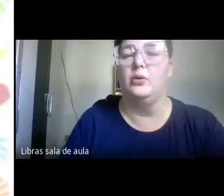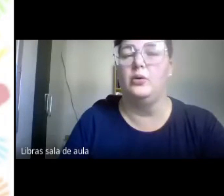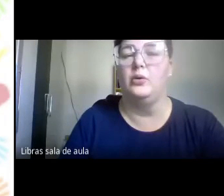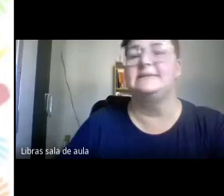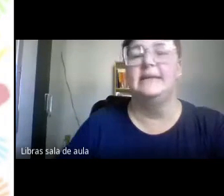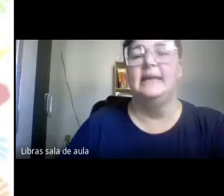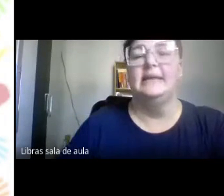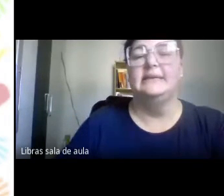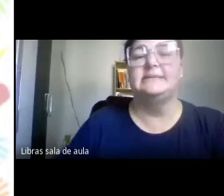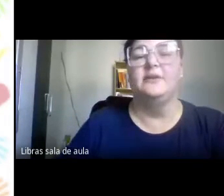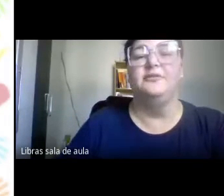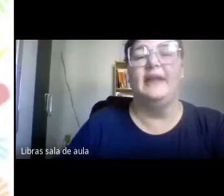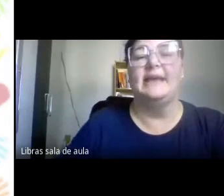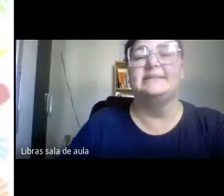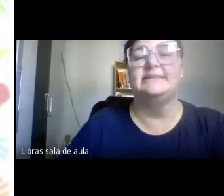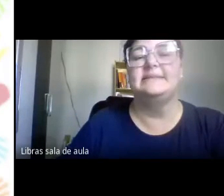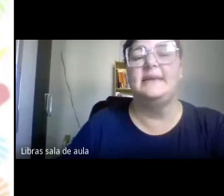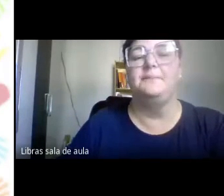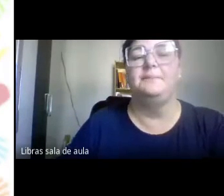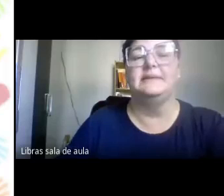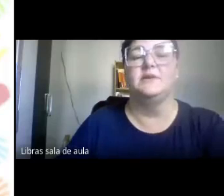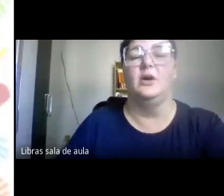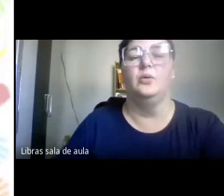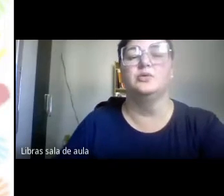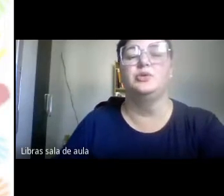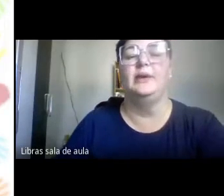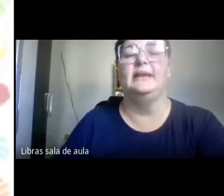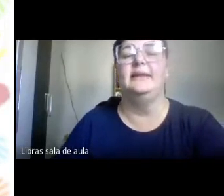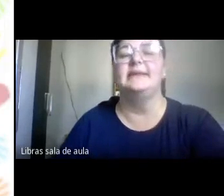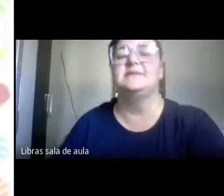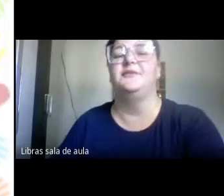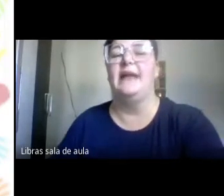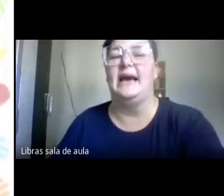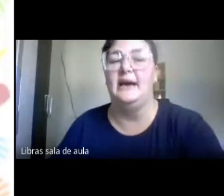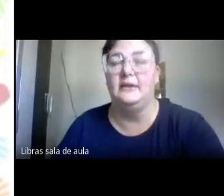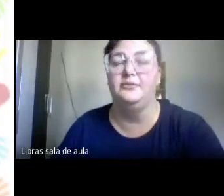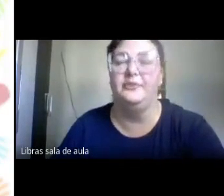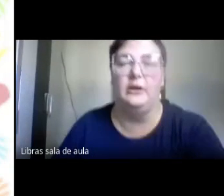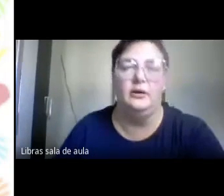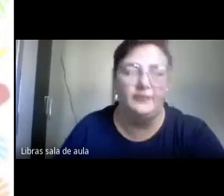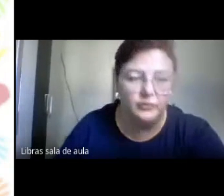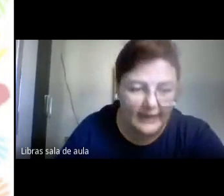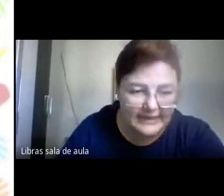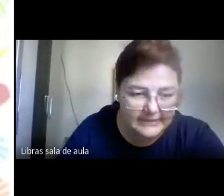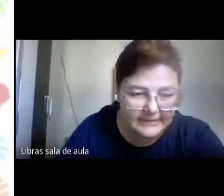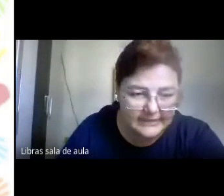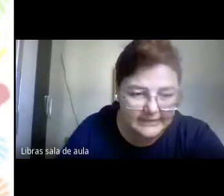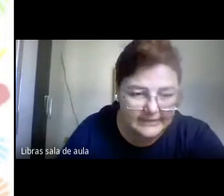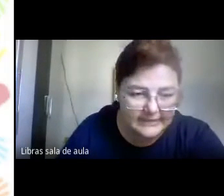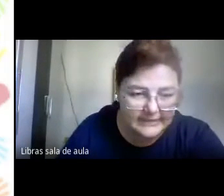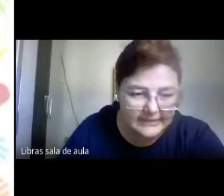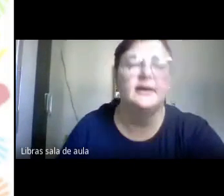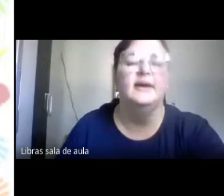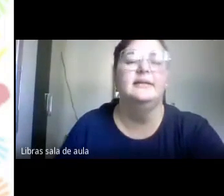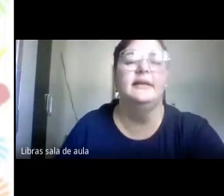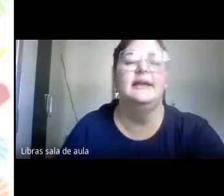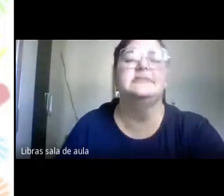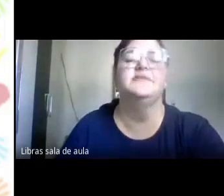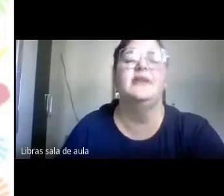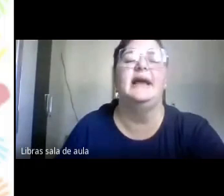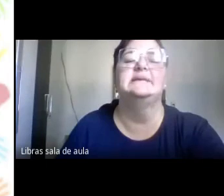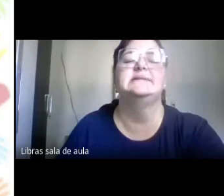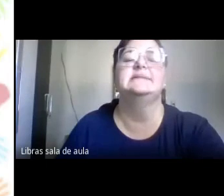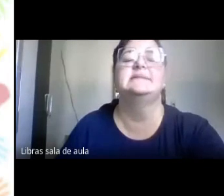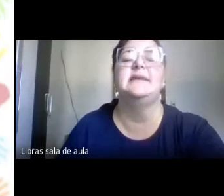para vocês, que são frases simples, ó. Construir 3 frases... Ó, faltou o S ali, ó, comi o S.